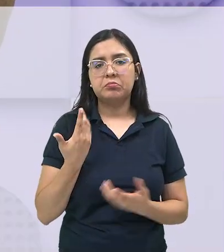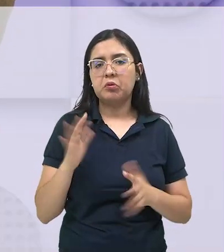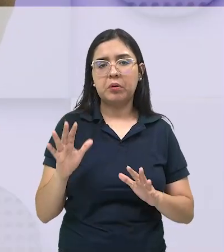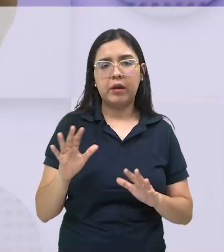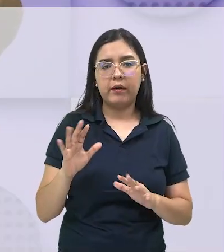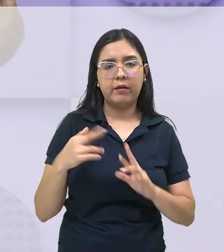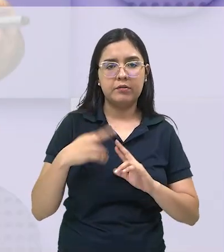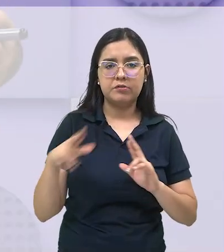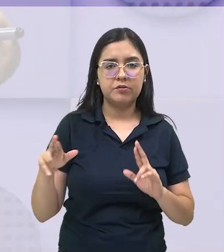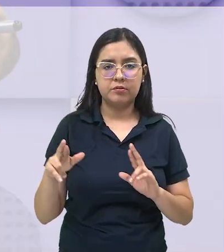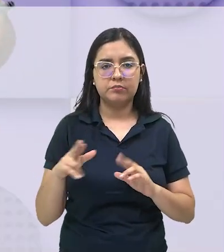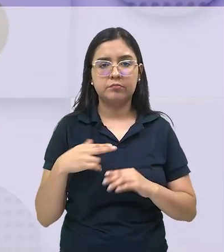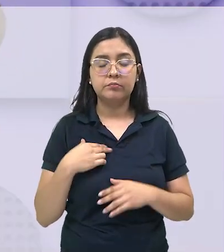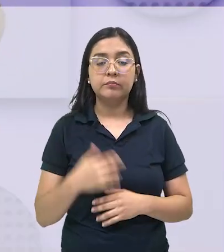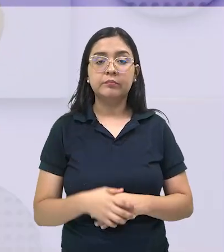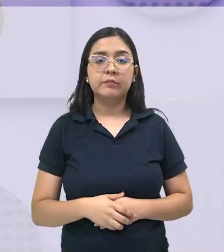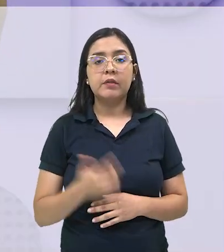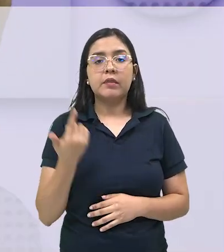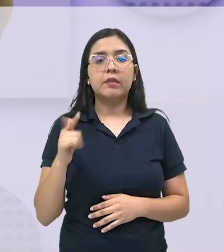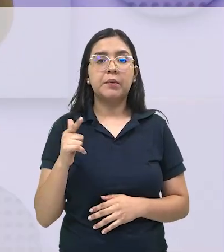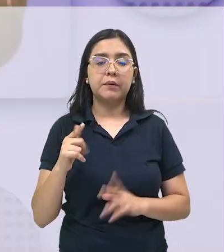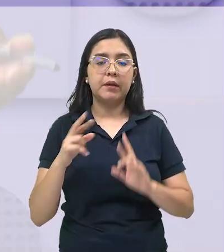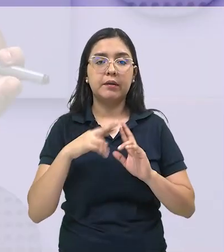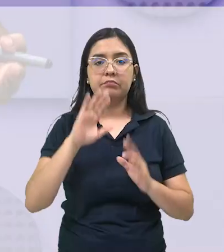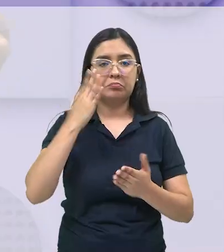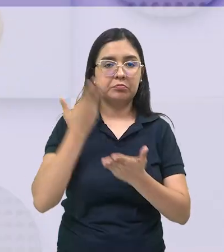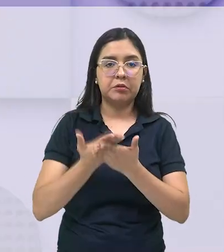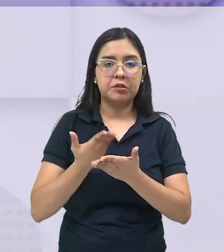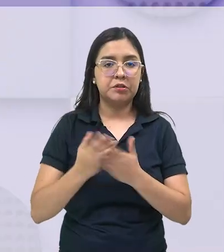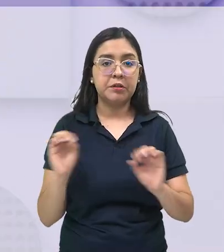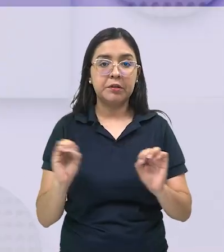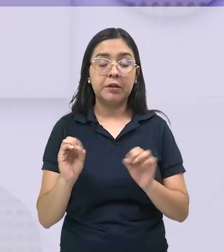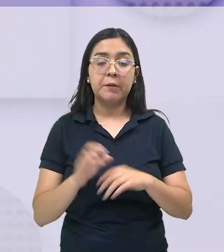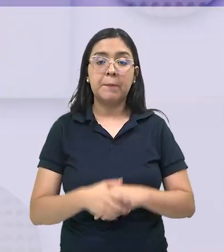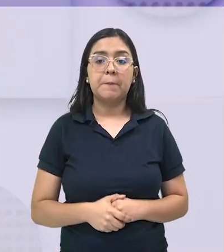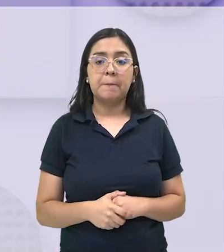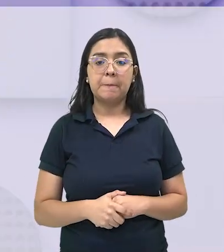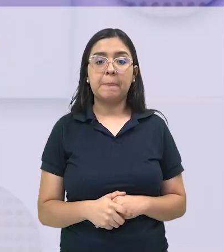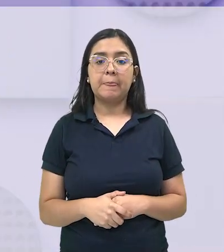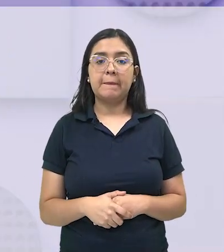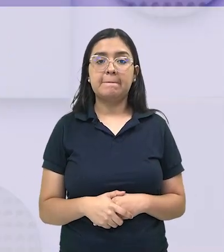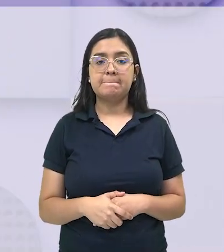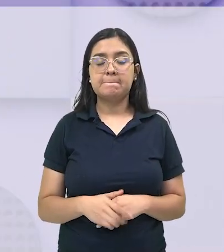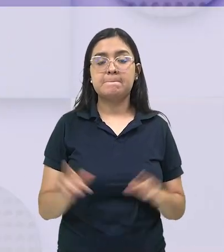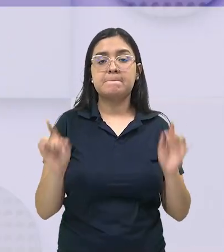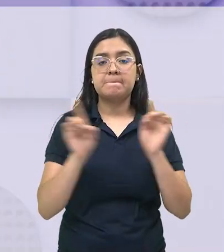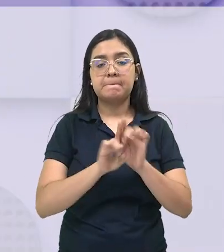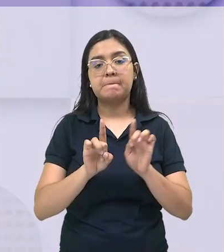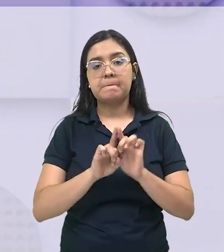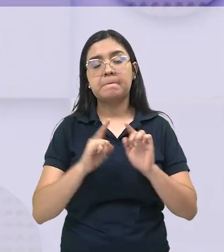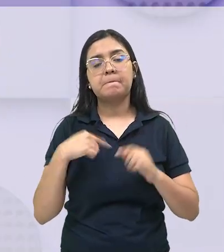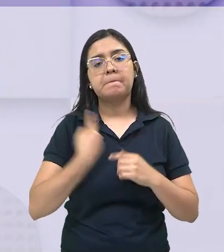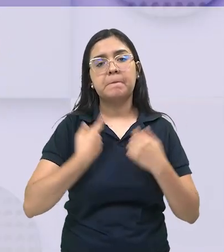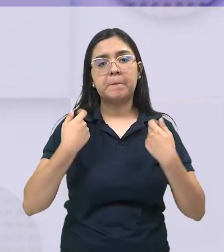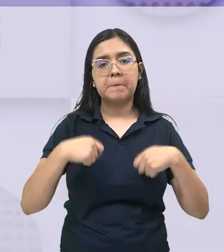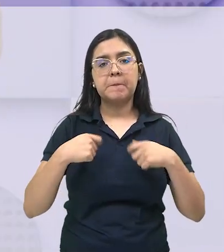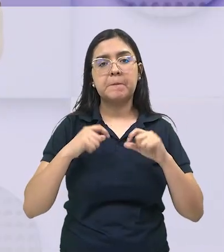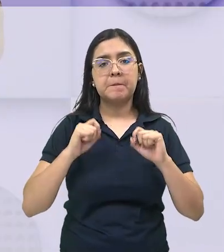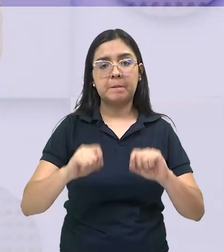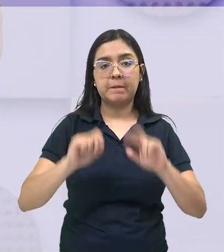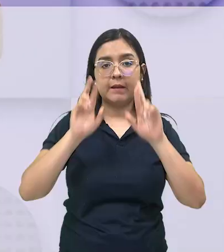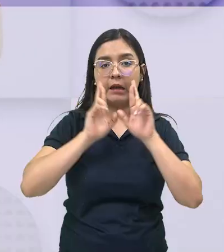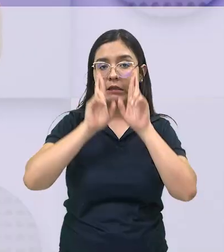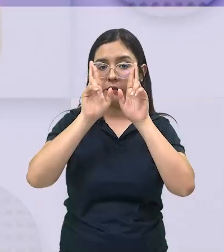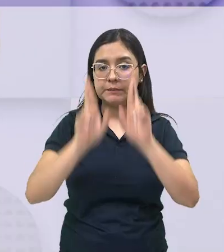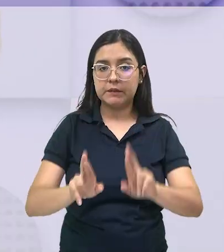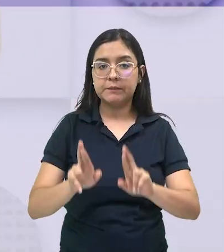adotar uma religião para si mesmo, ou a não crença, e ao mesmo tempo nós necessitamos